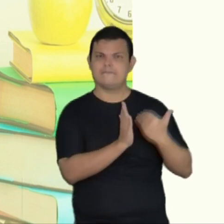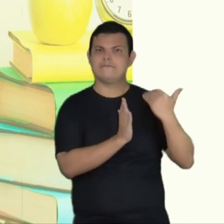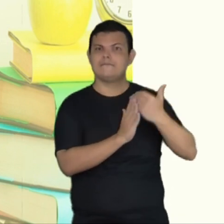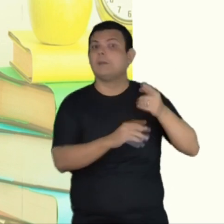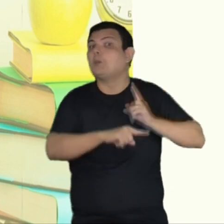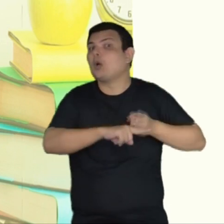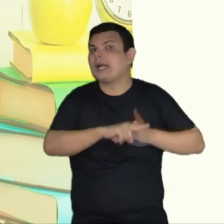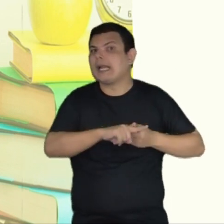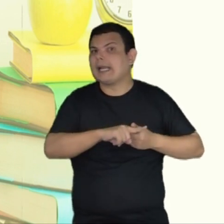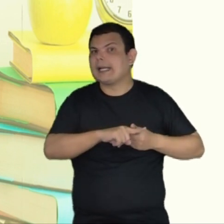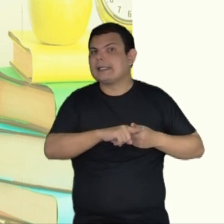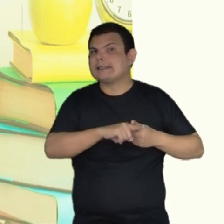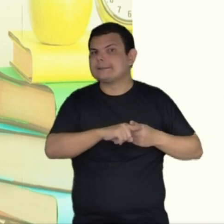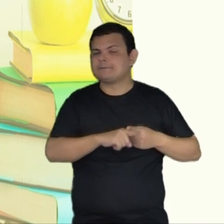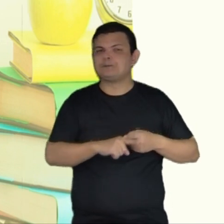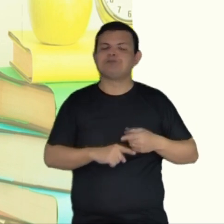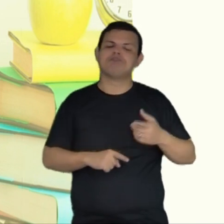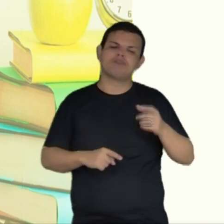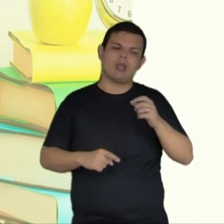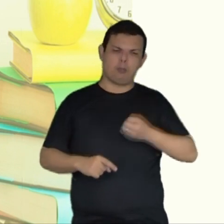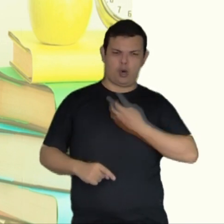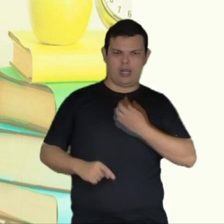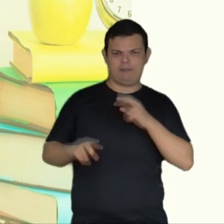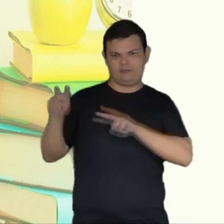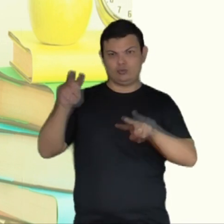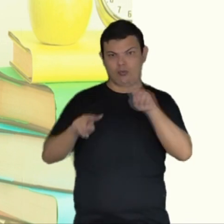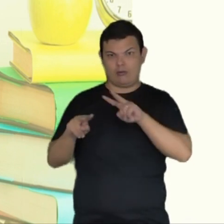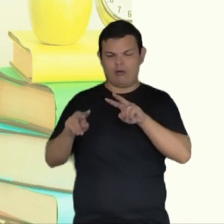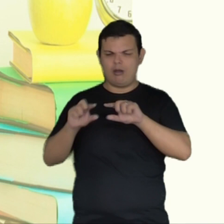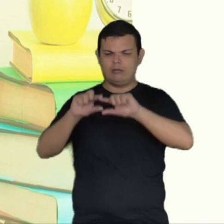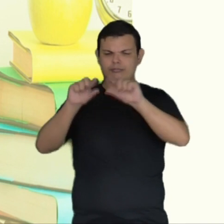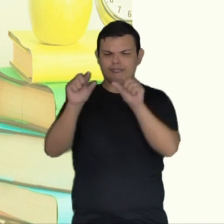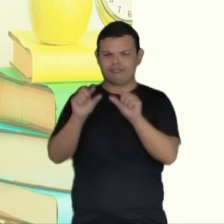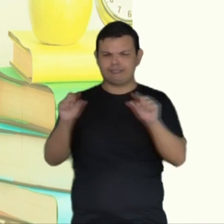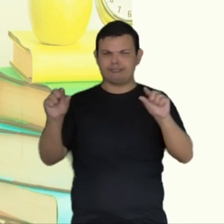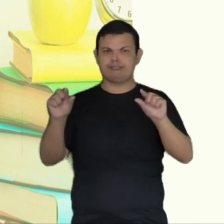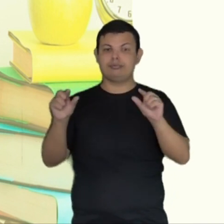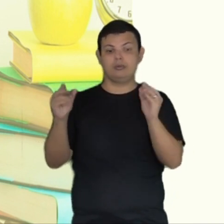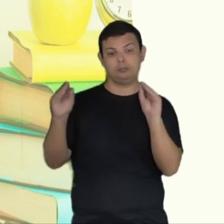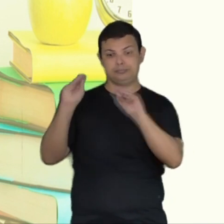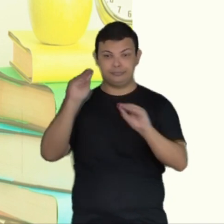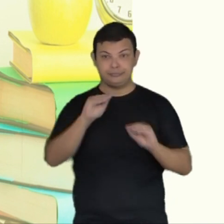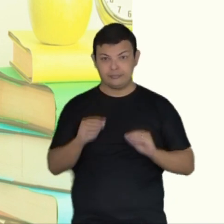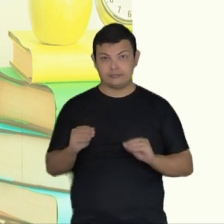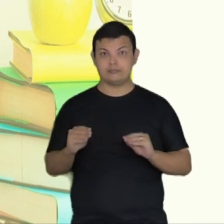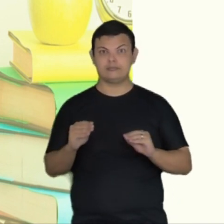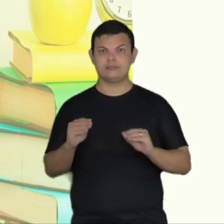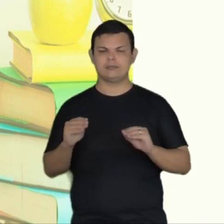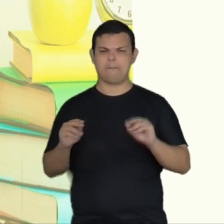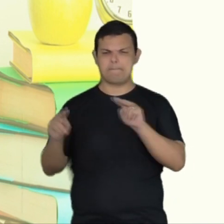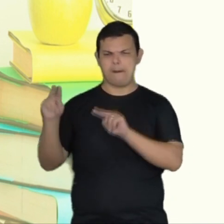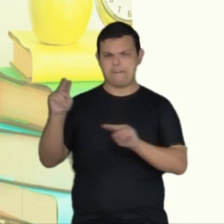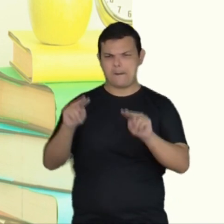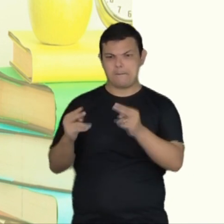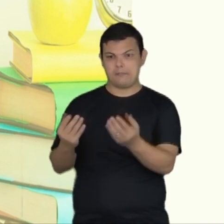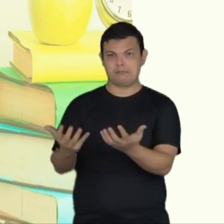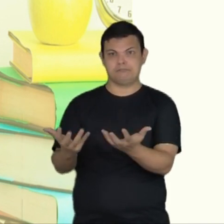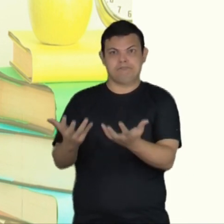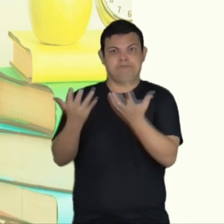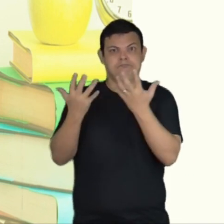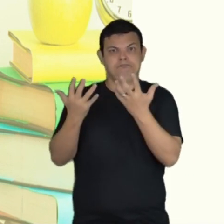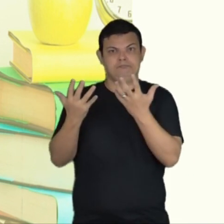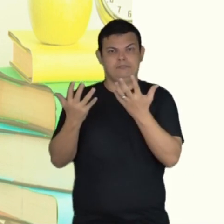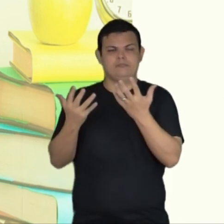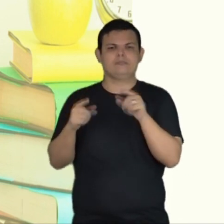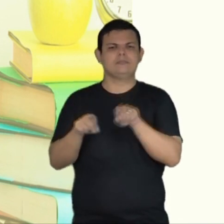No poema visual, o formato como as palavras são escritas, a forma como as partes que o constituem estão distribuídas e